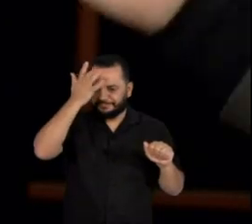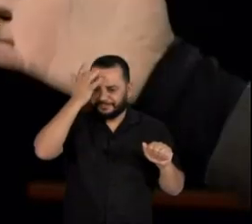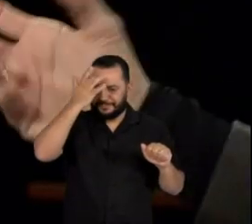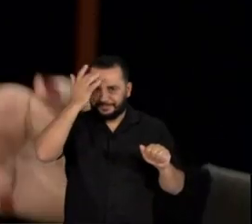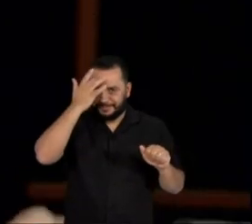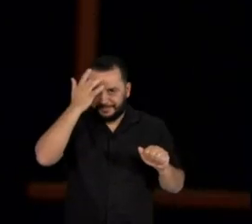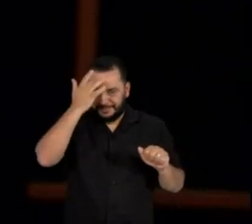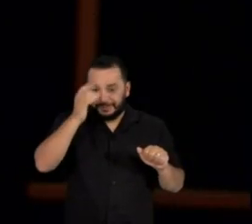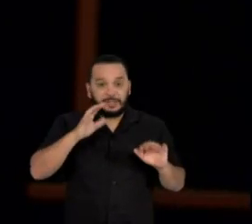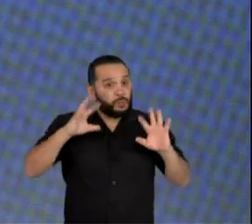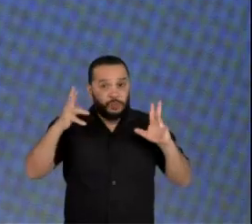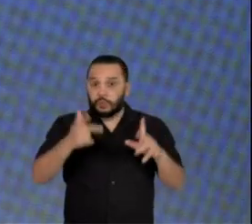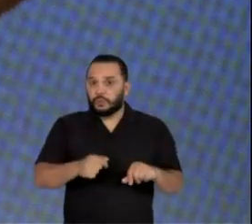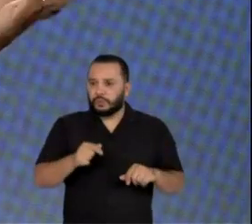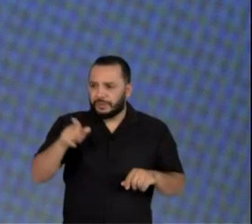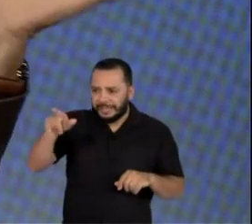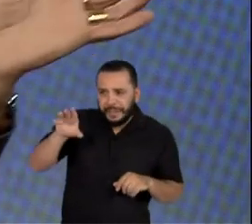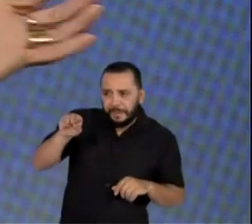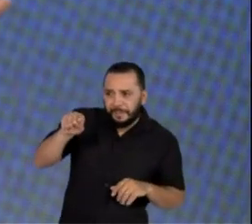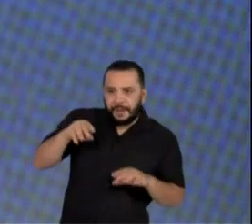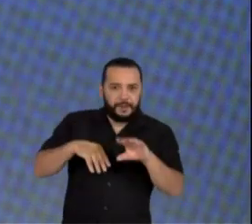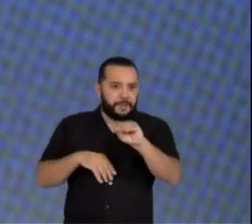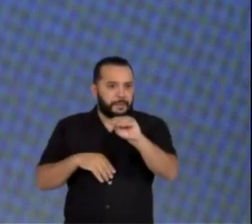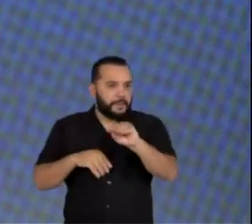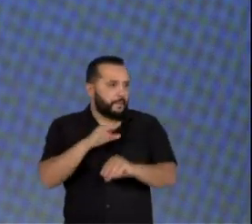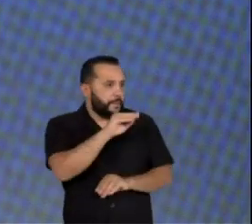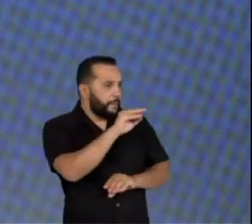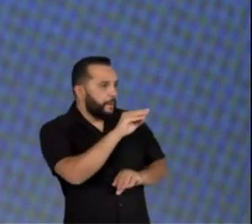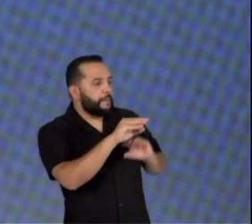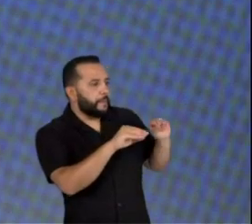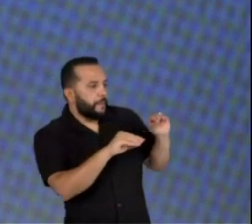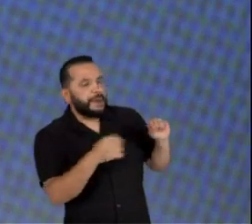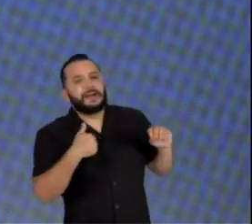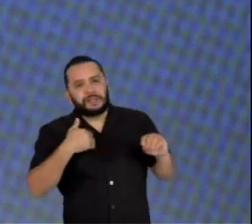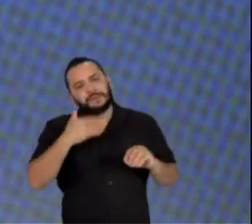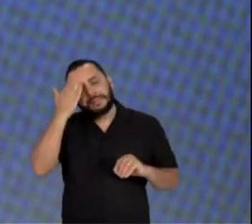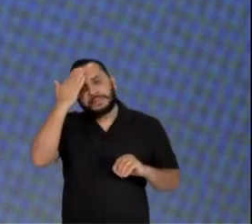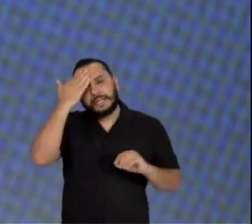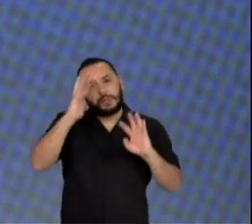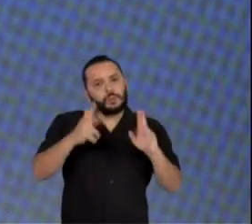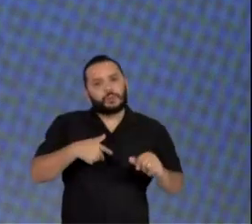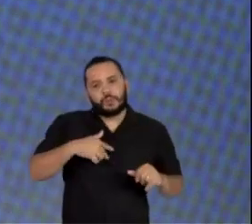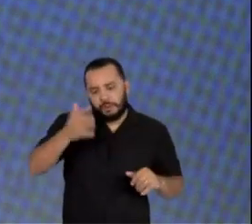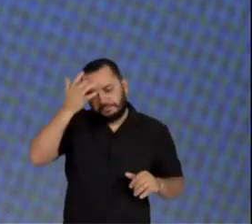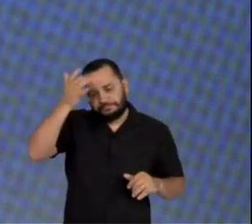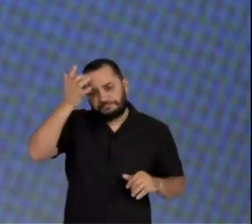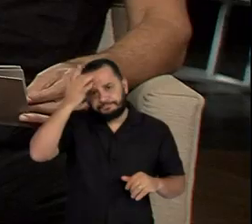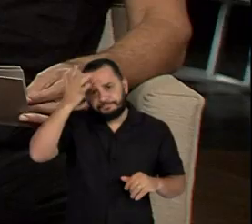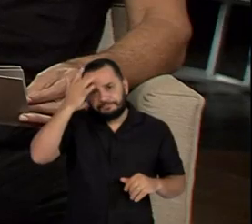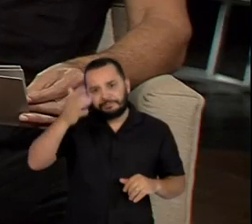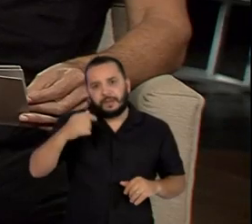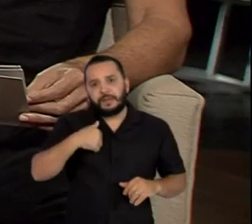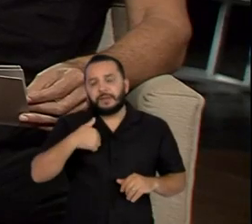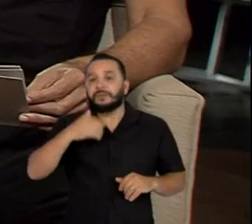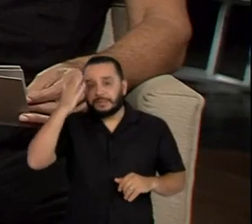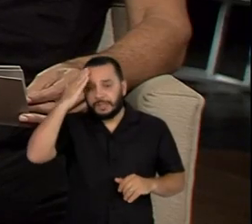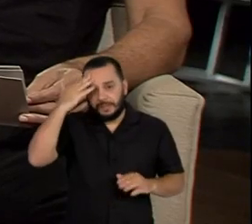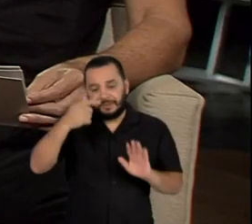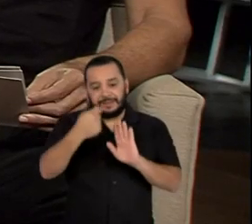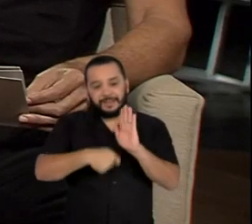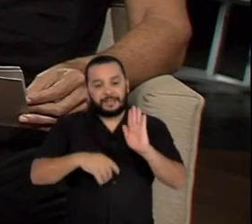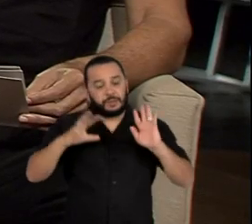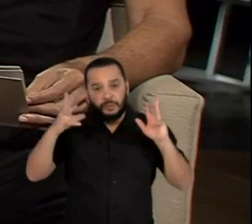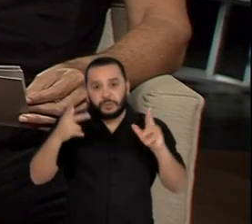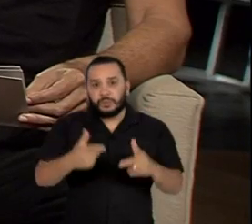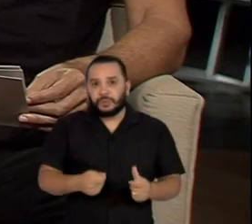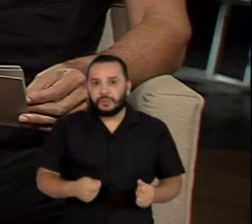as minhas falas, eu sei o que todo mundo fala, é a partitura. E eu sabia o texto inteiro do Raul.